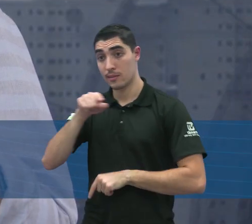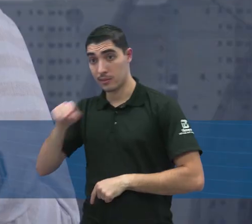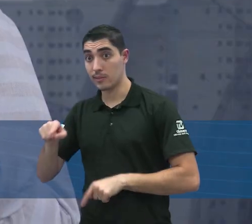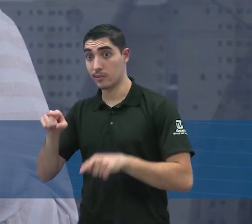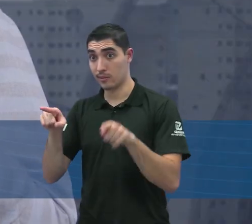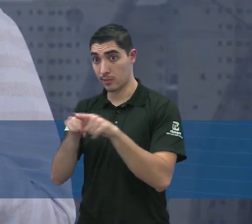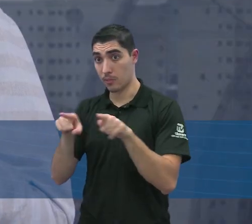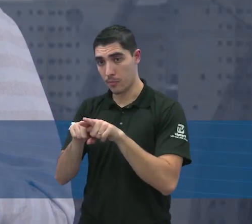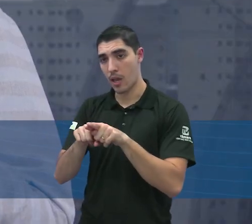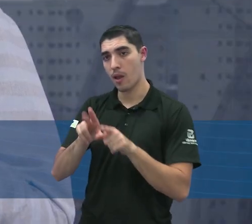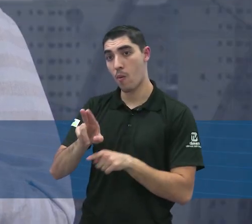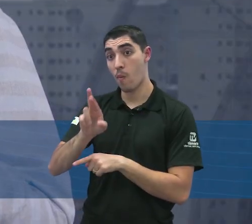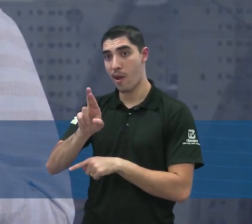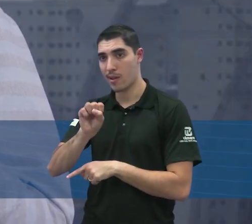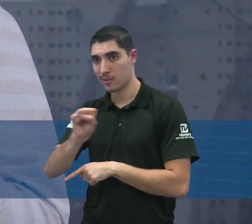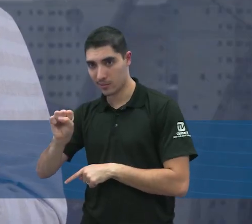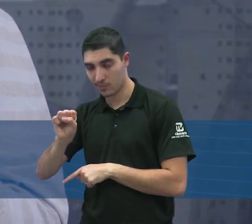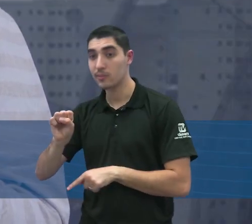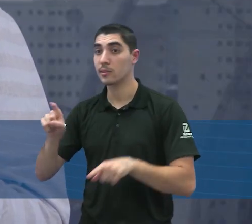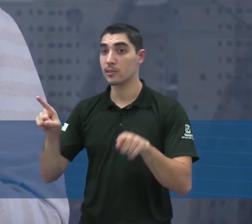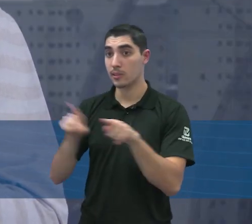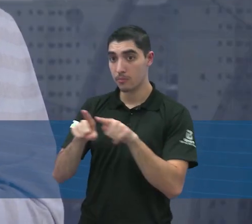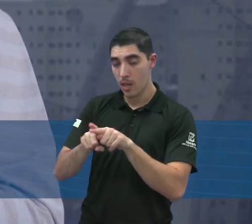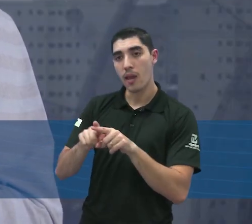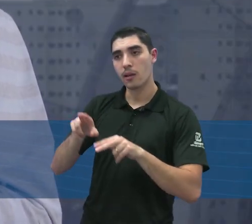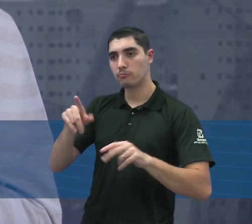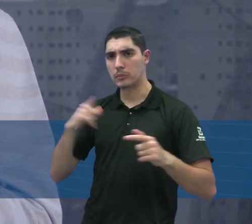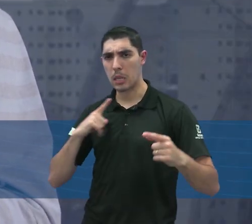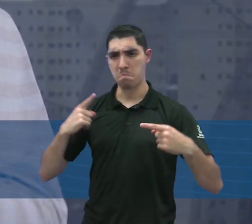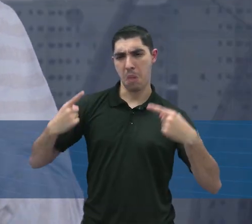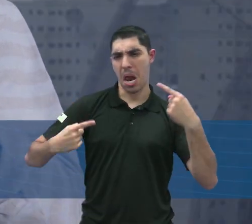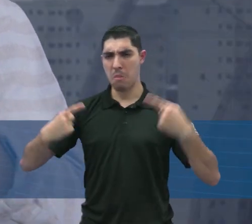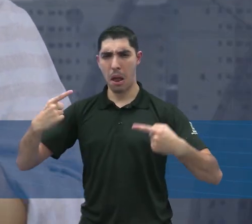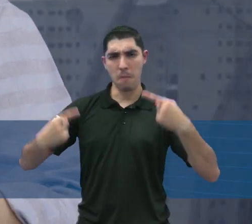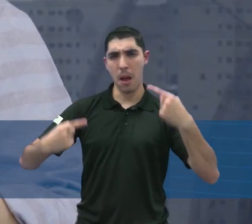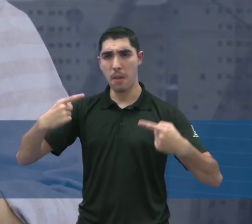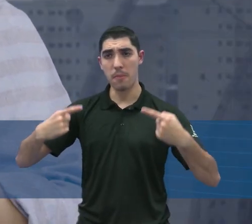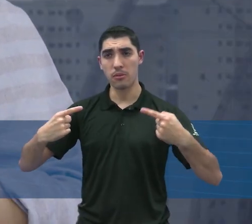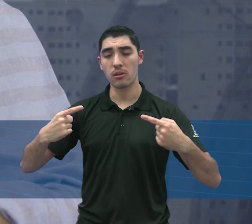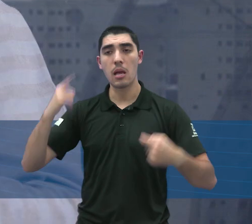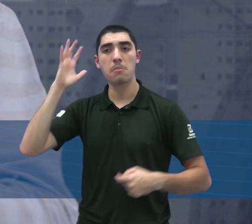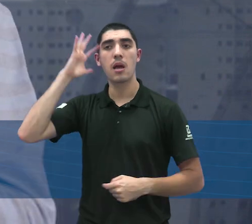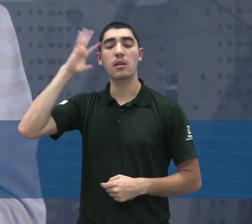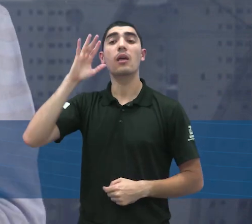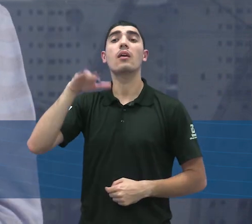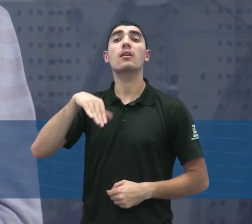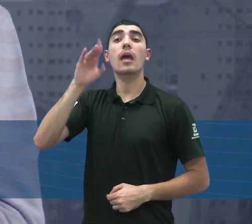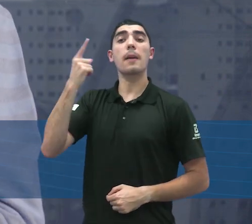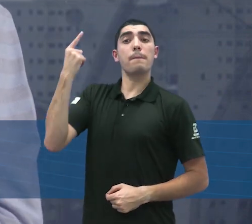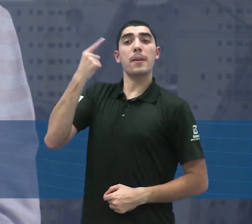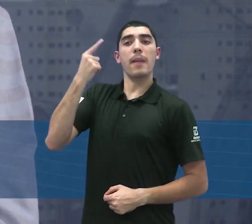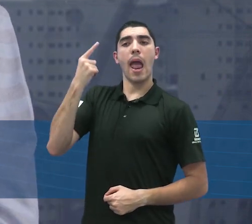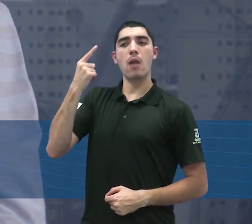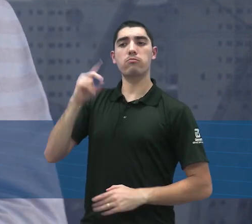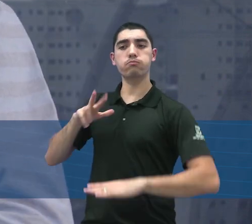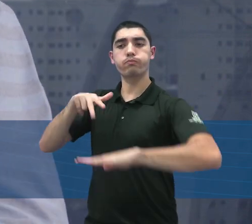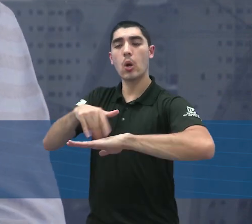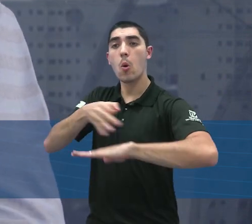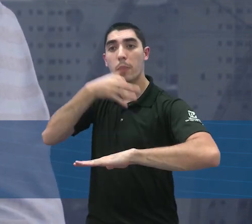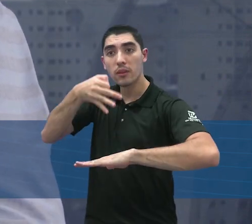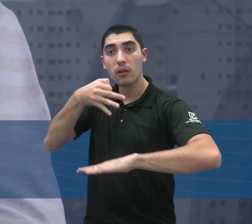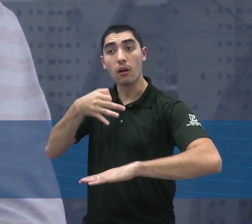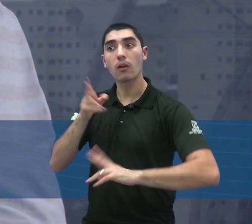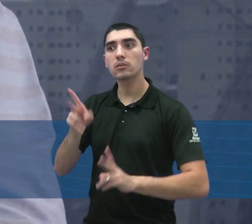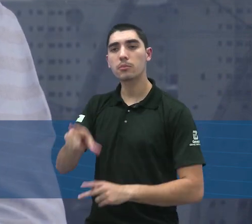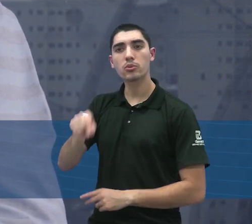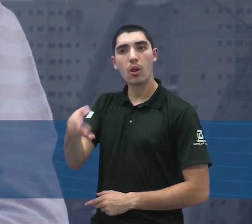disputa por qual seria o país protagonista a falar. Porque, como eu falei anteriormente, a primeira pessoa que fala geralmente é a mais ouvida, a mais escutada. De